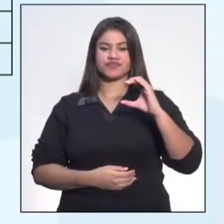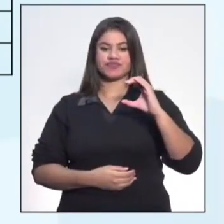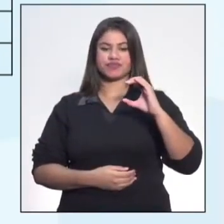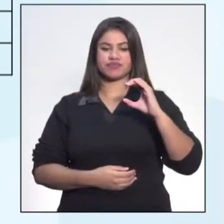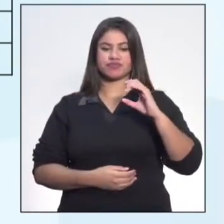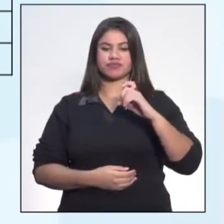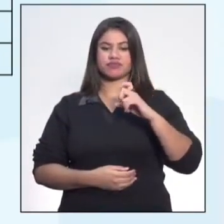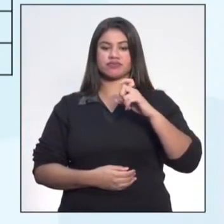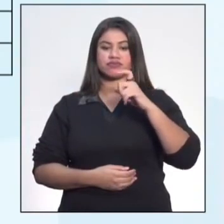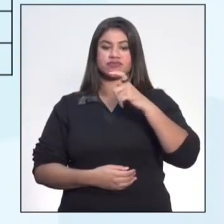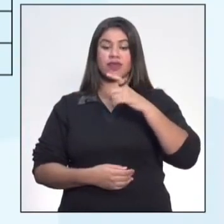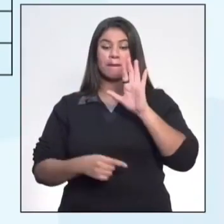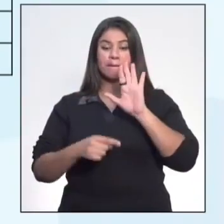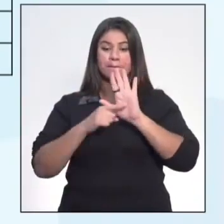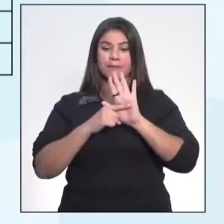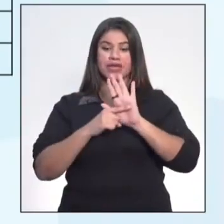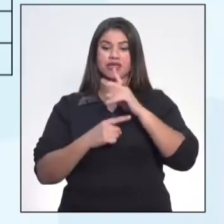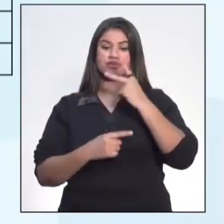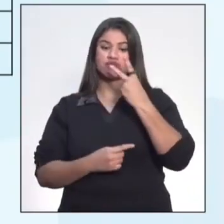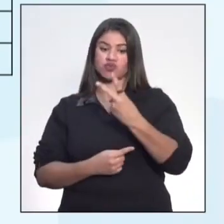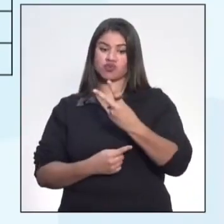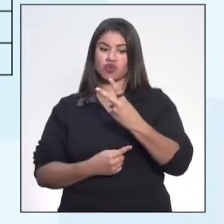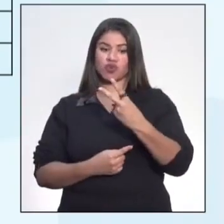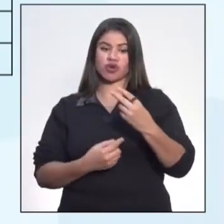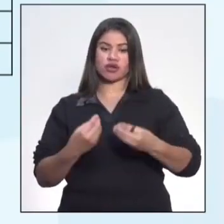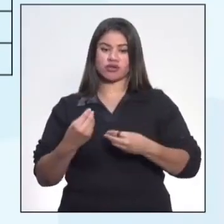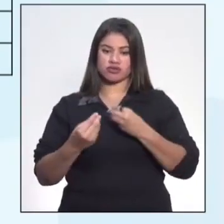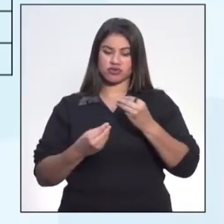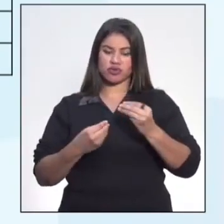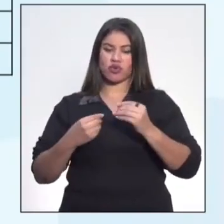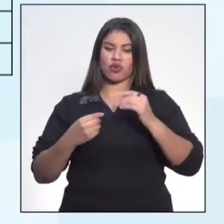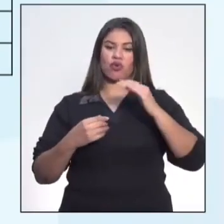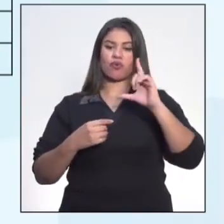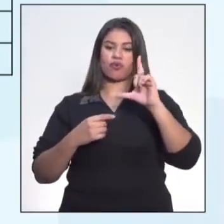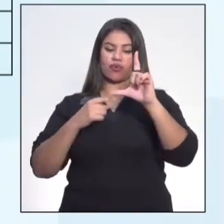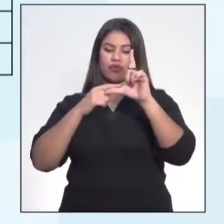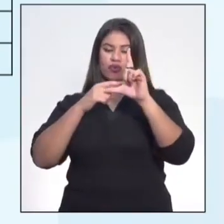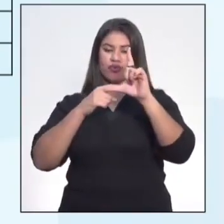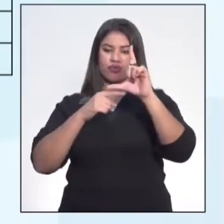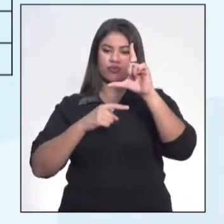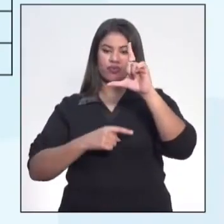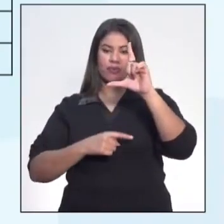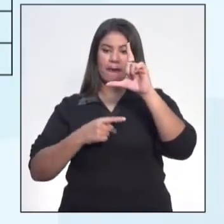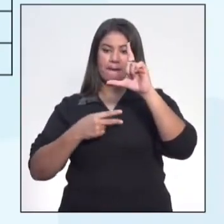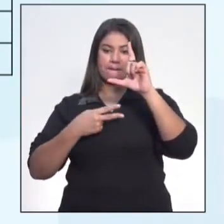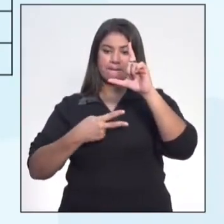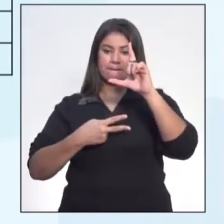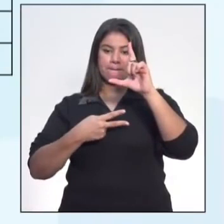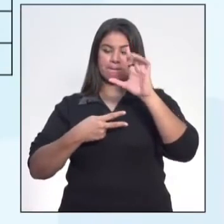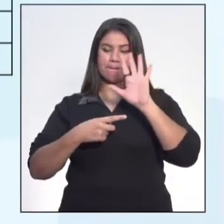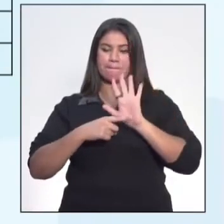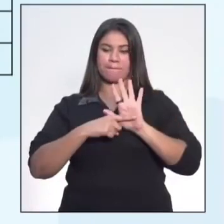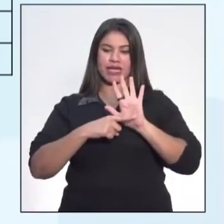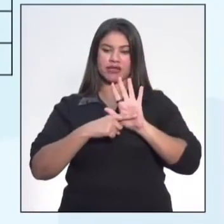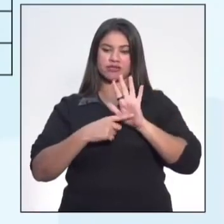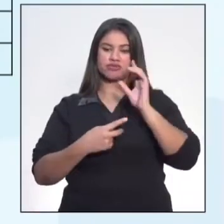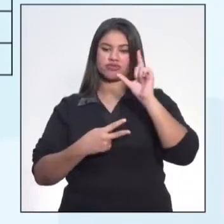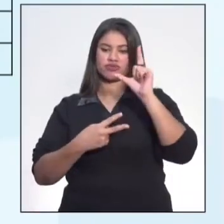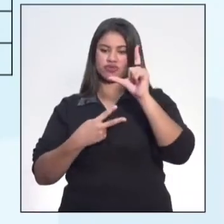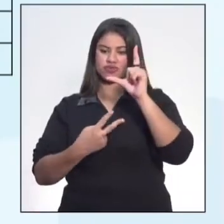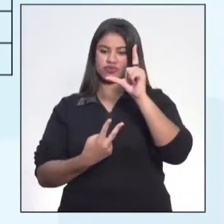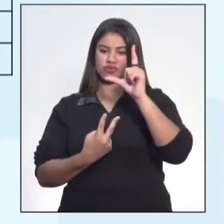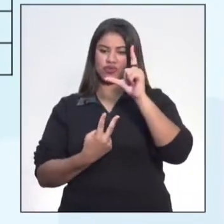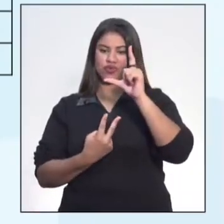a x² menos 2. Então, desce lá para o menos 2. 2 unidades para baixo. Então,